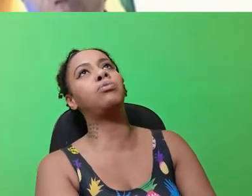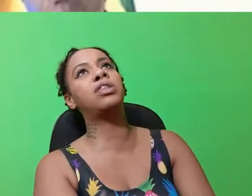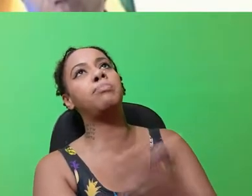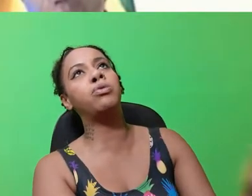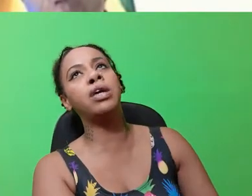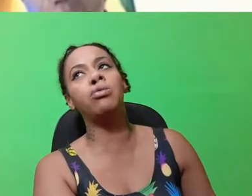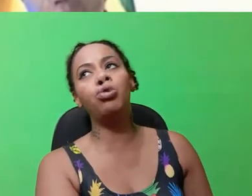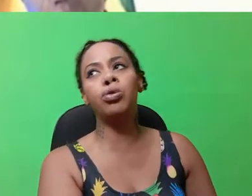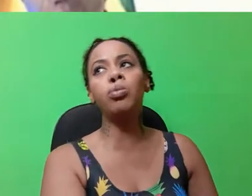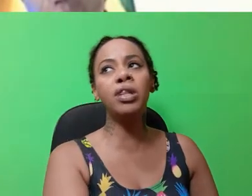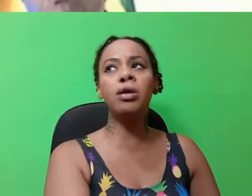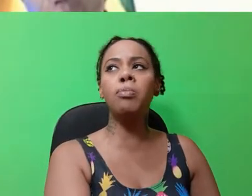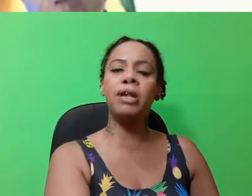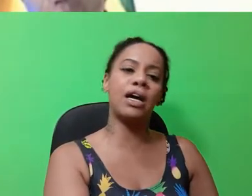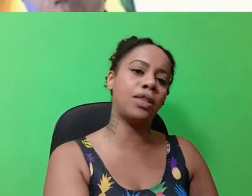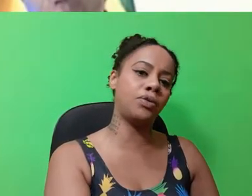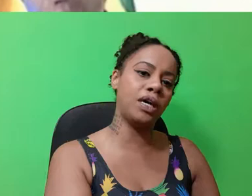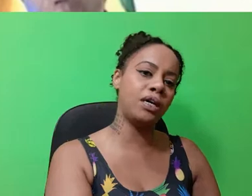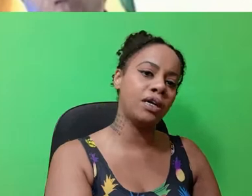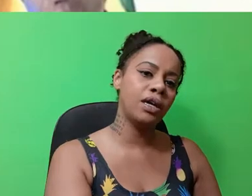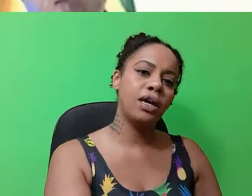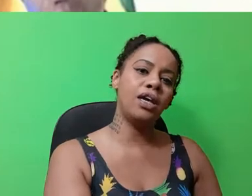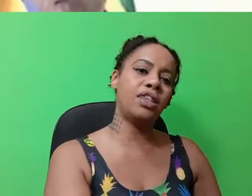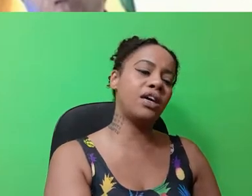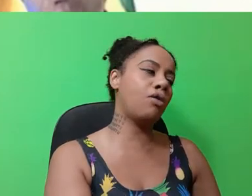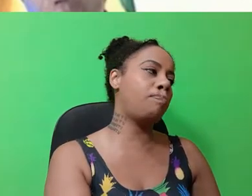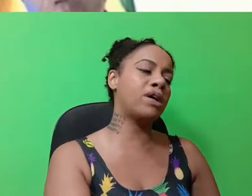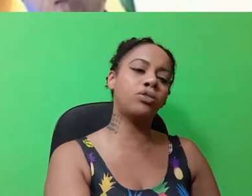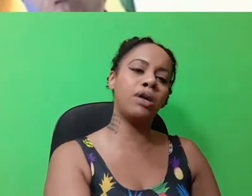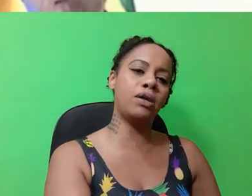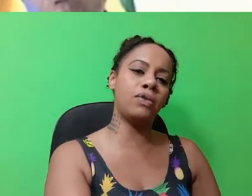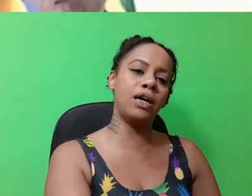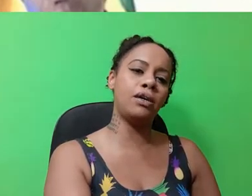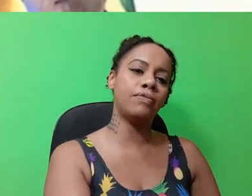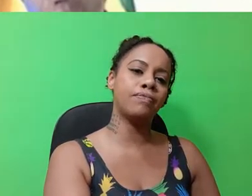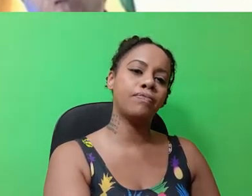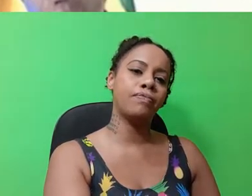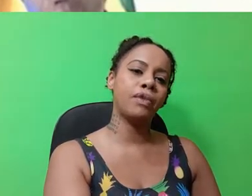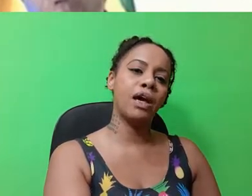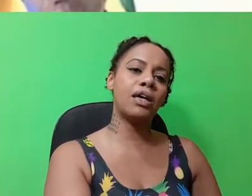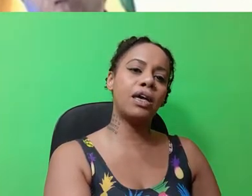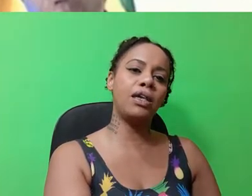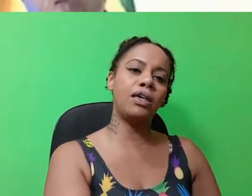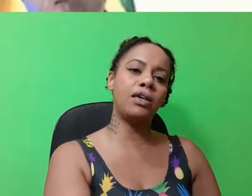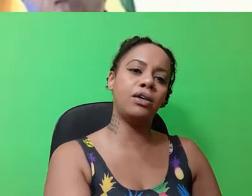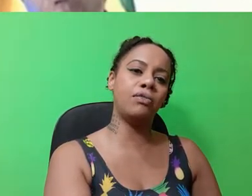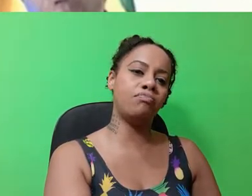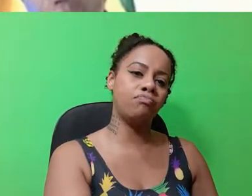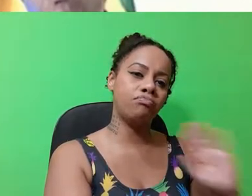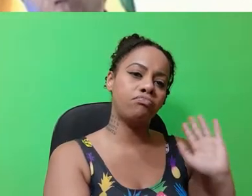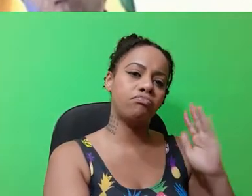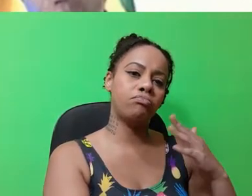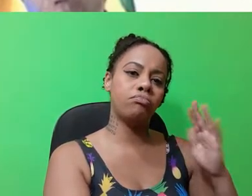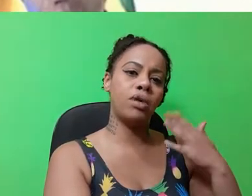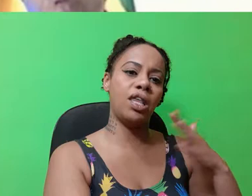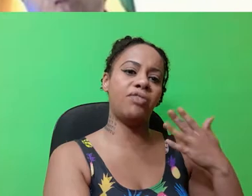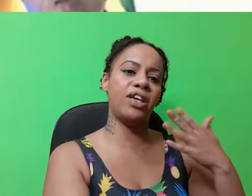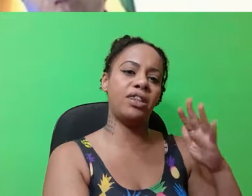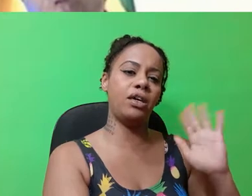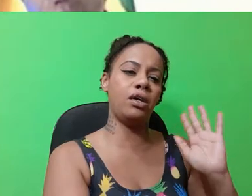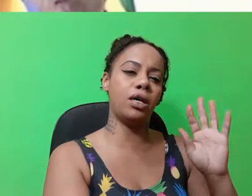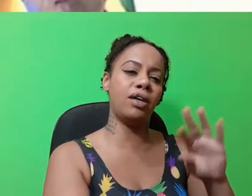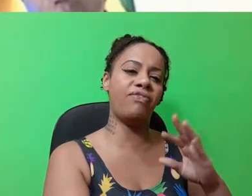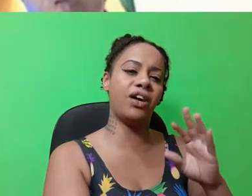Mas aí não saber o que é o SUS é complicado, né? Esse aí é o Pazueiro, né? Aquele que...